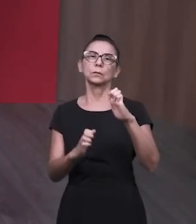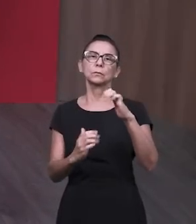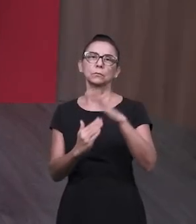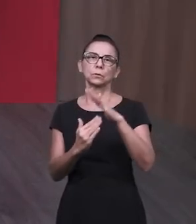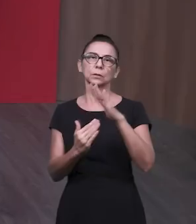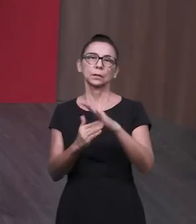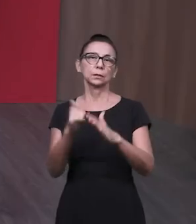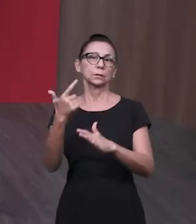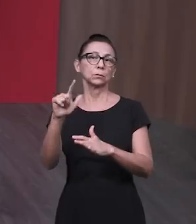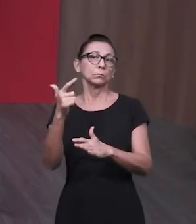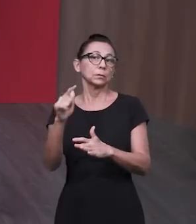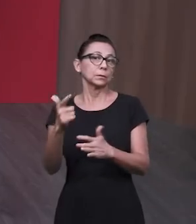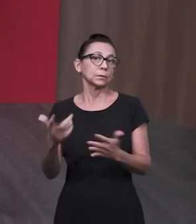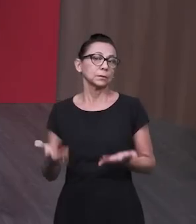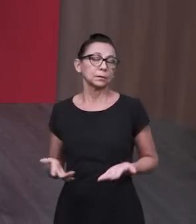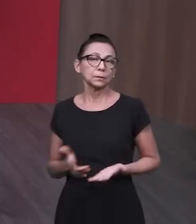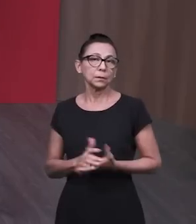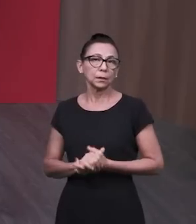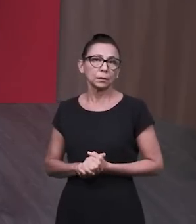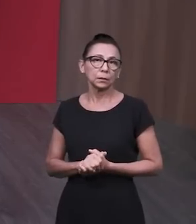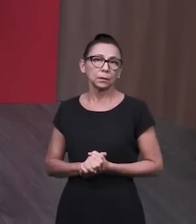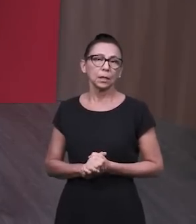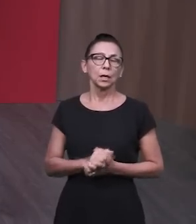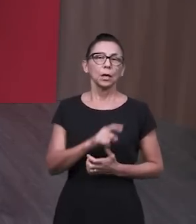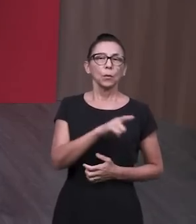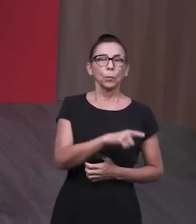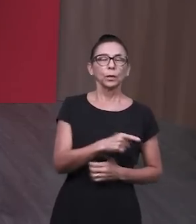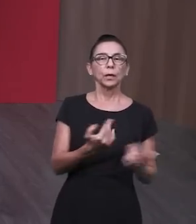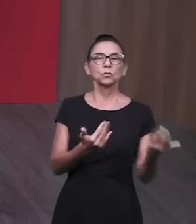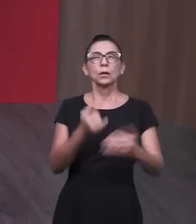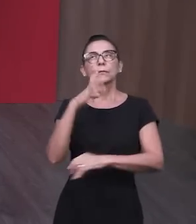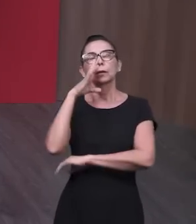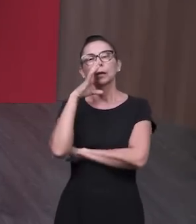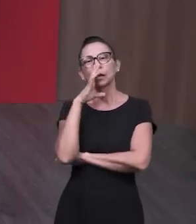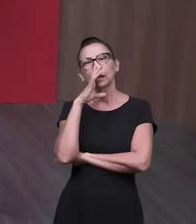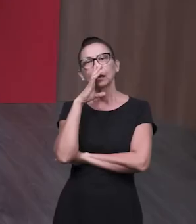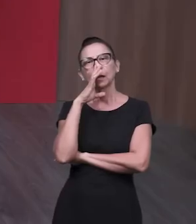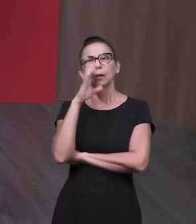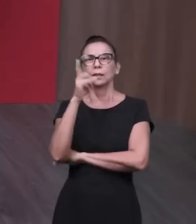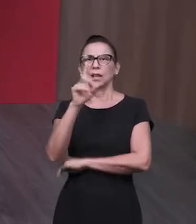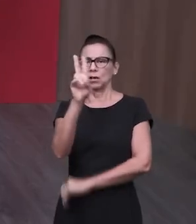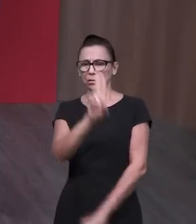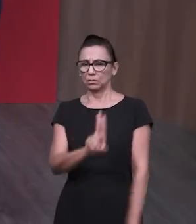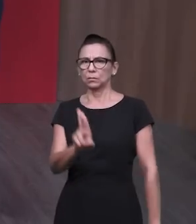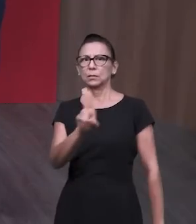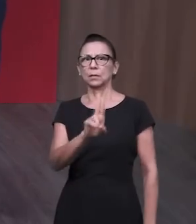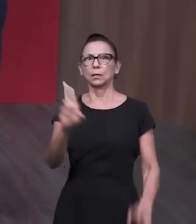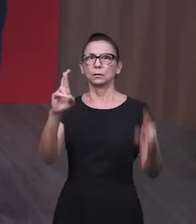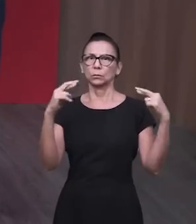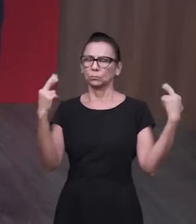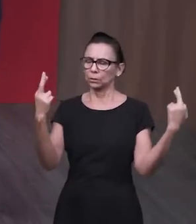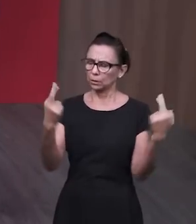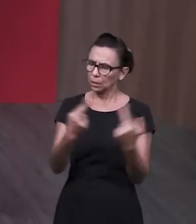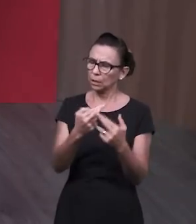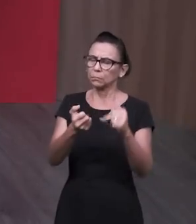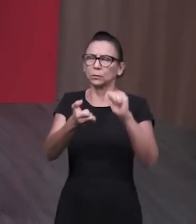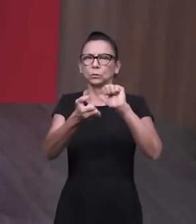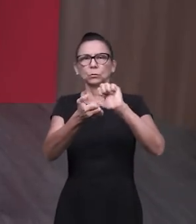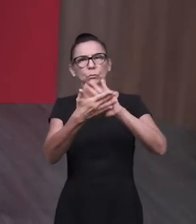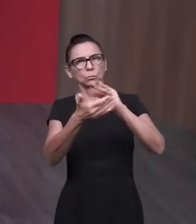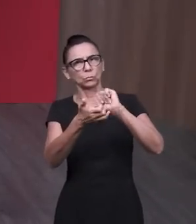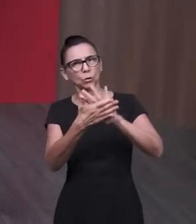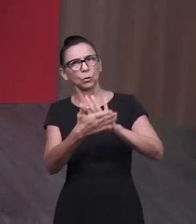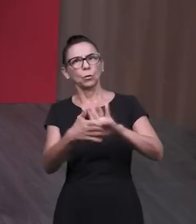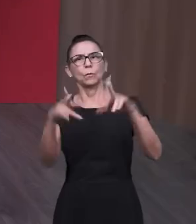desse trabalho é que o jovem não está como espectador. Eles estão sendo usados nas reuniões, eles fazem o